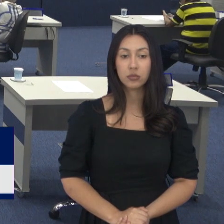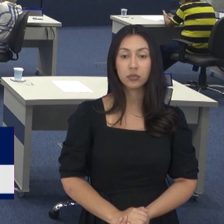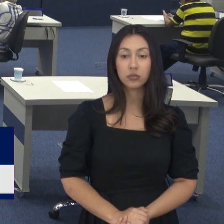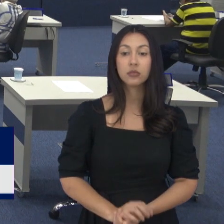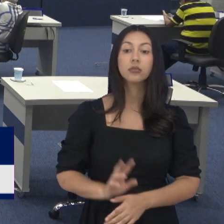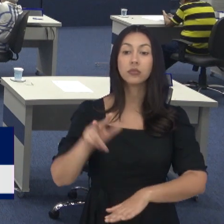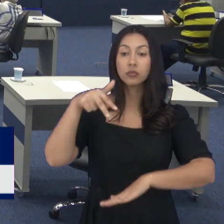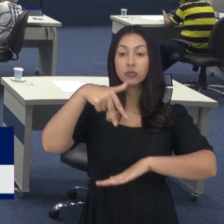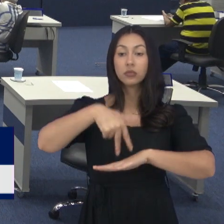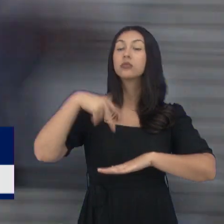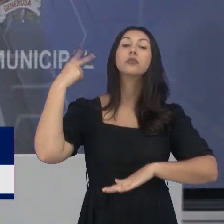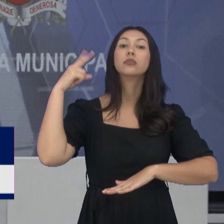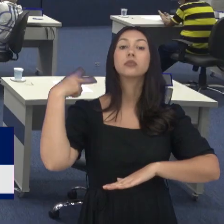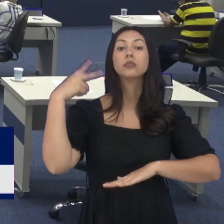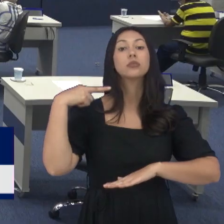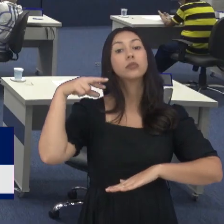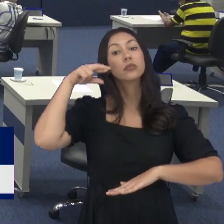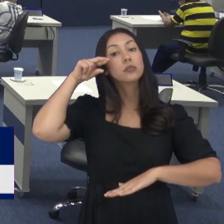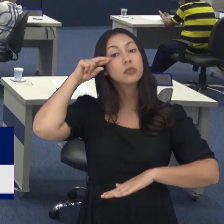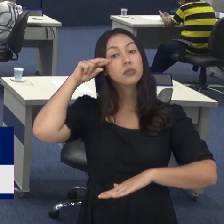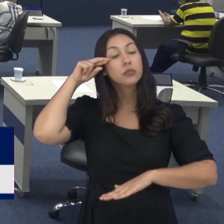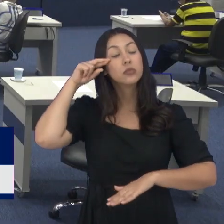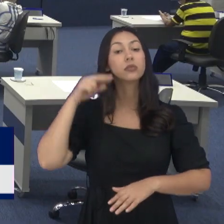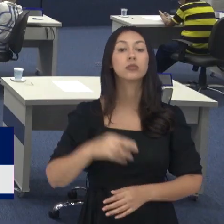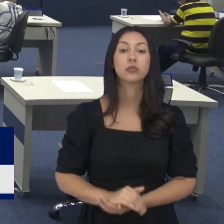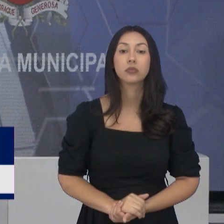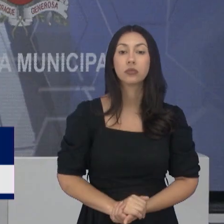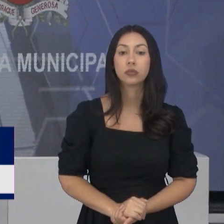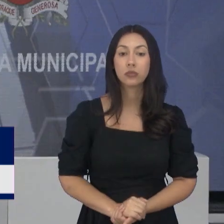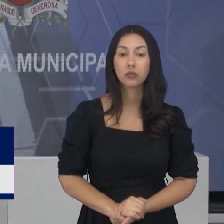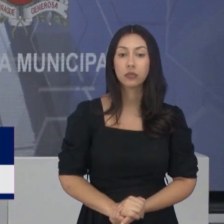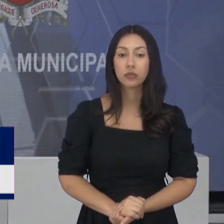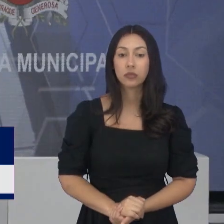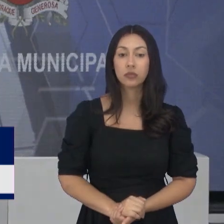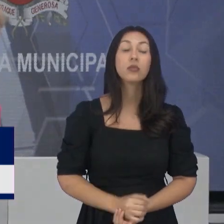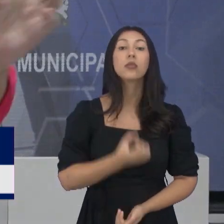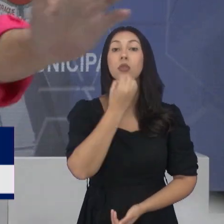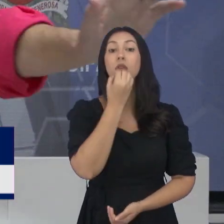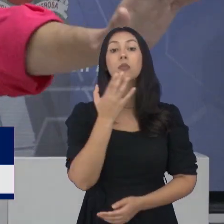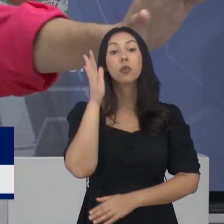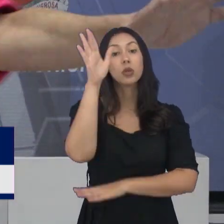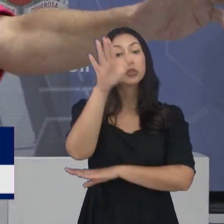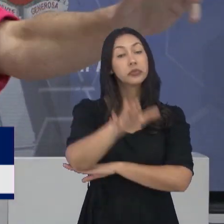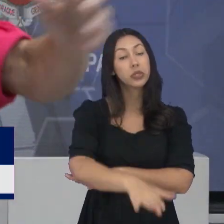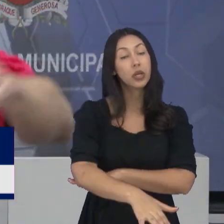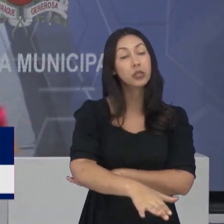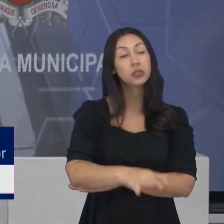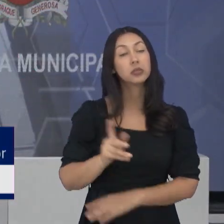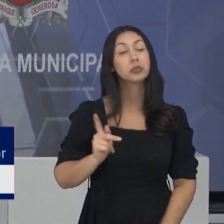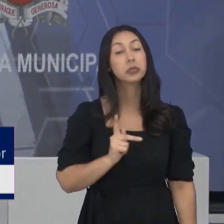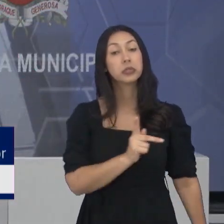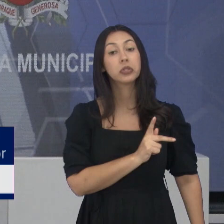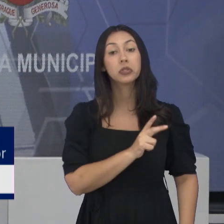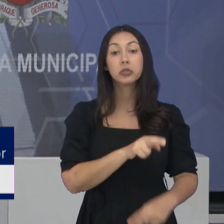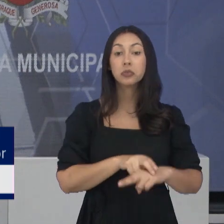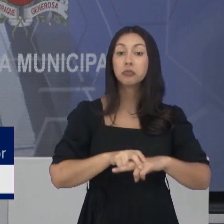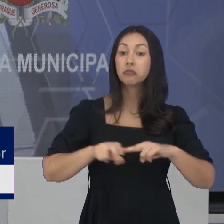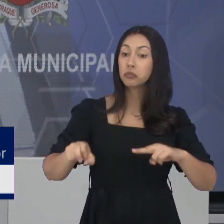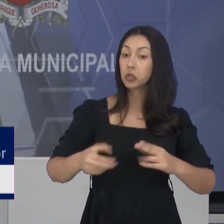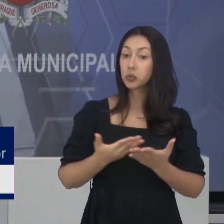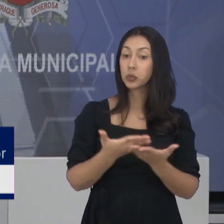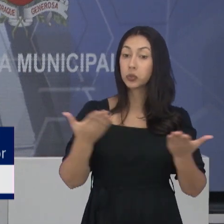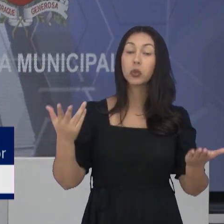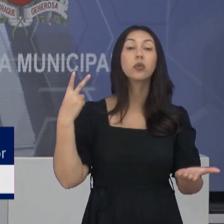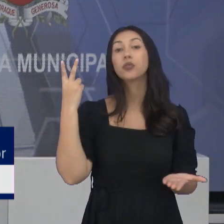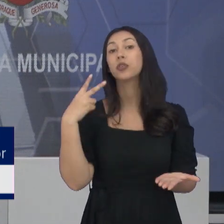Com a palavra, o vereador Rogério Dacacém. Boa tarde, senhor presidente, toda a mesa, nobres